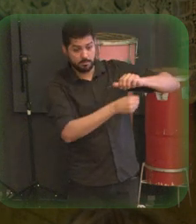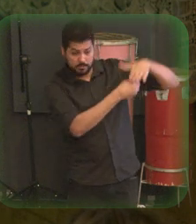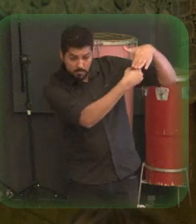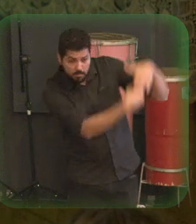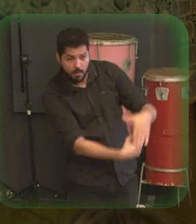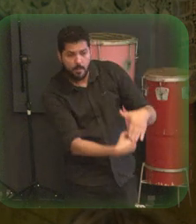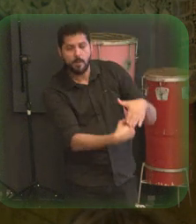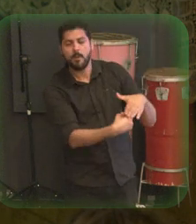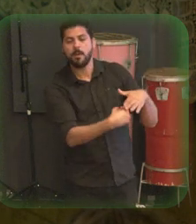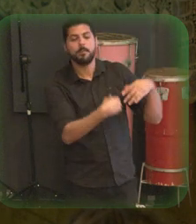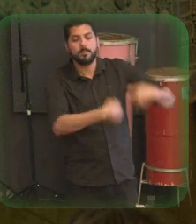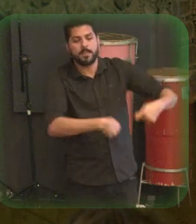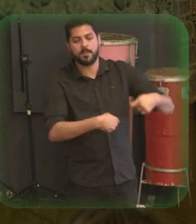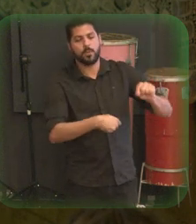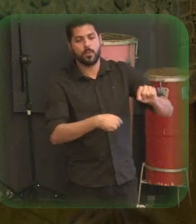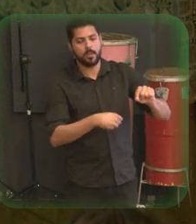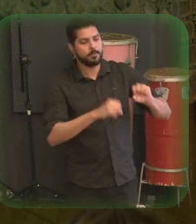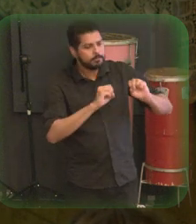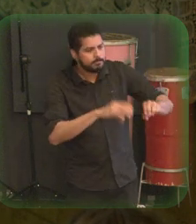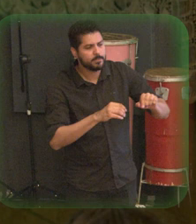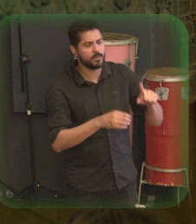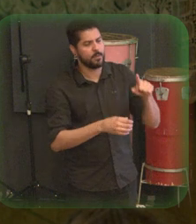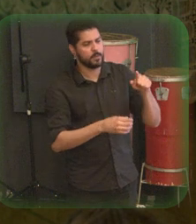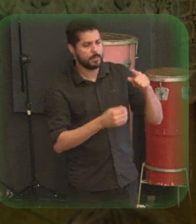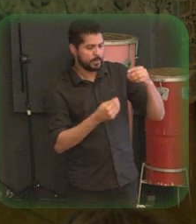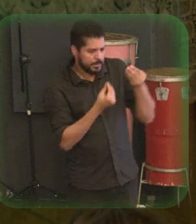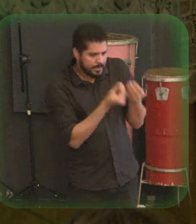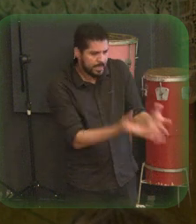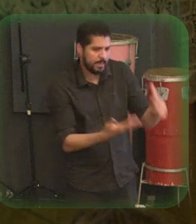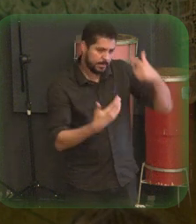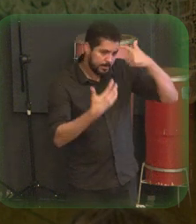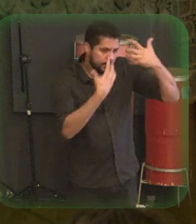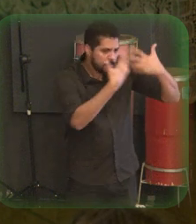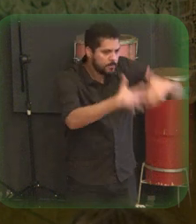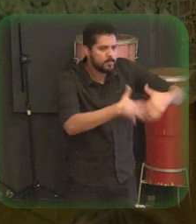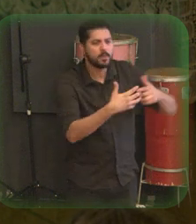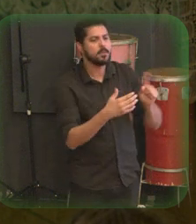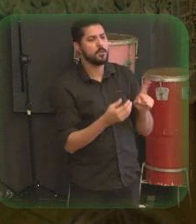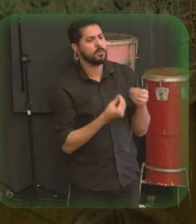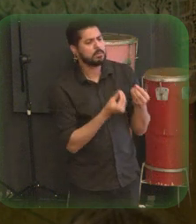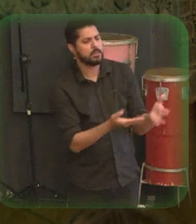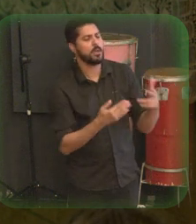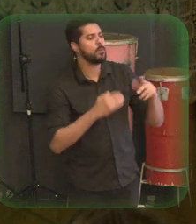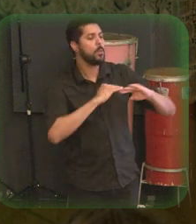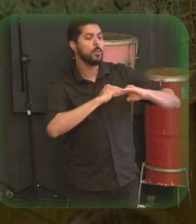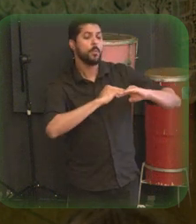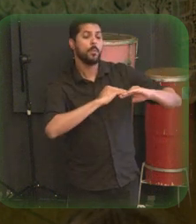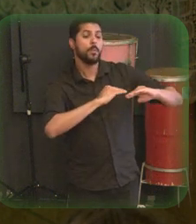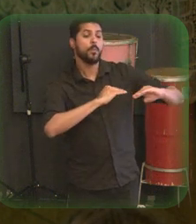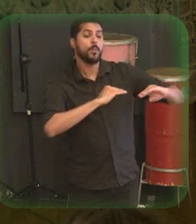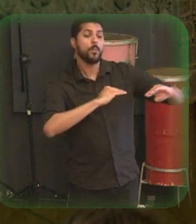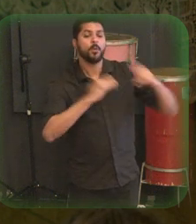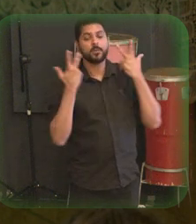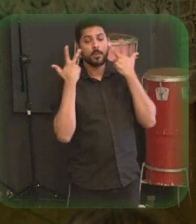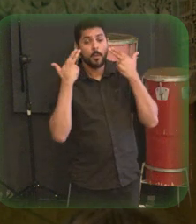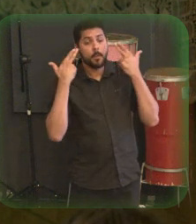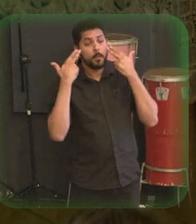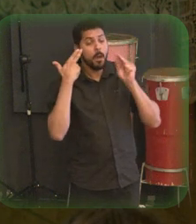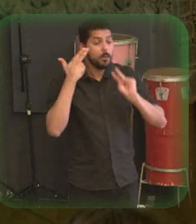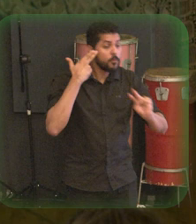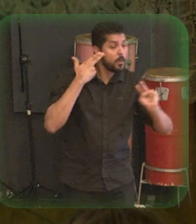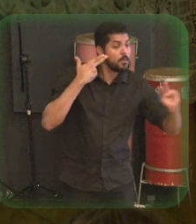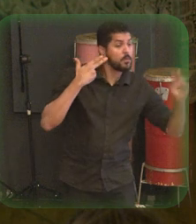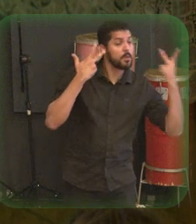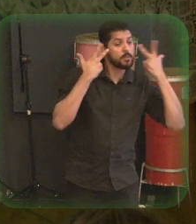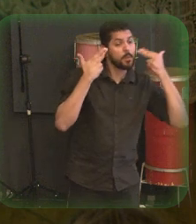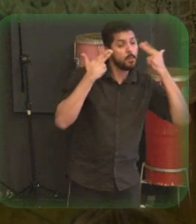educação crítica. Ela tem que ser uma educação que não normalize o estado de coisas no mundo. Porque eu falei para vocês,